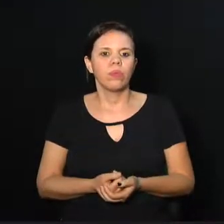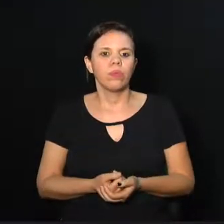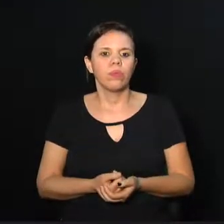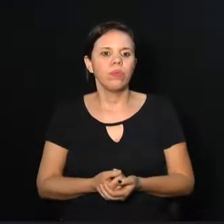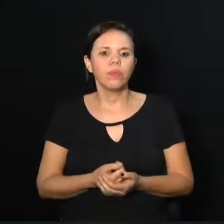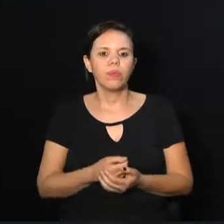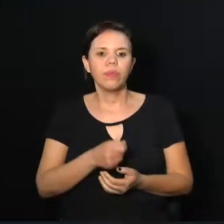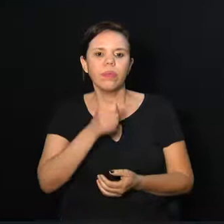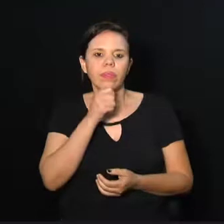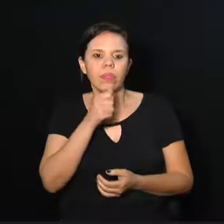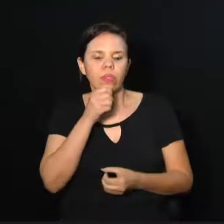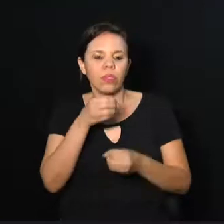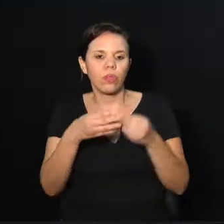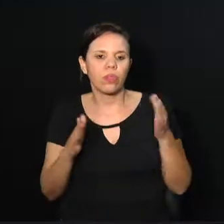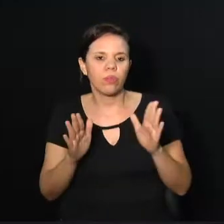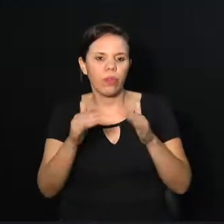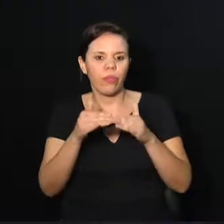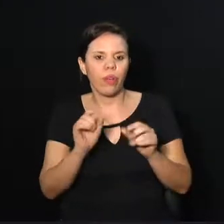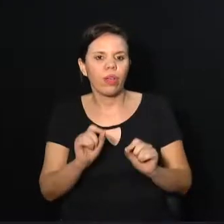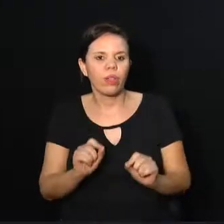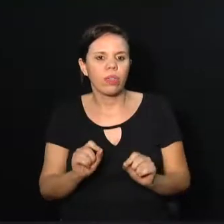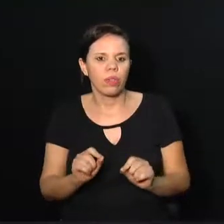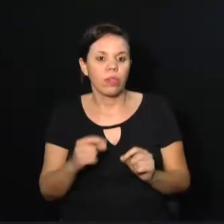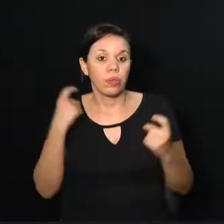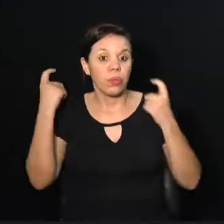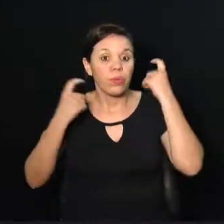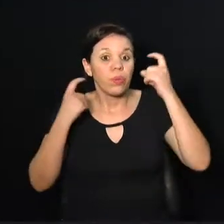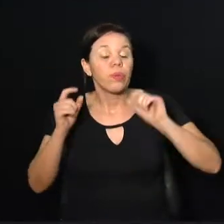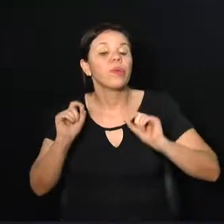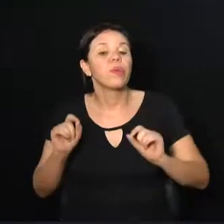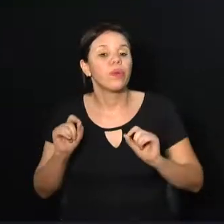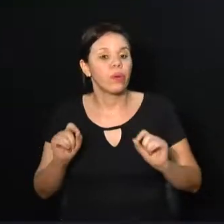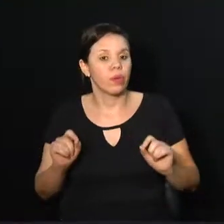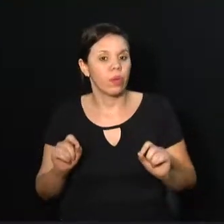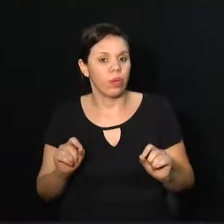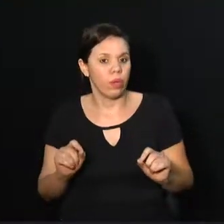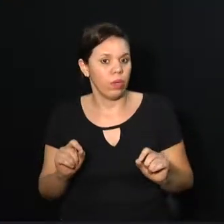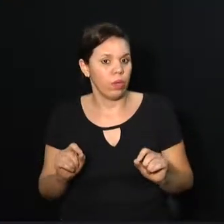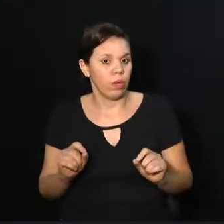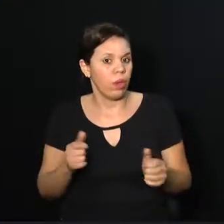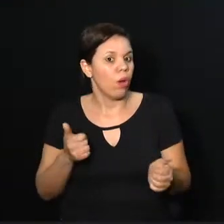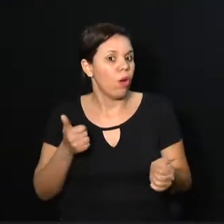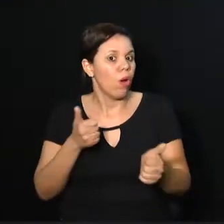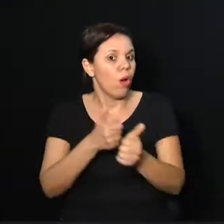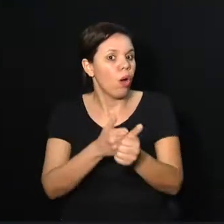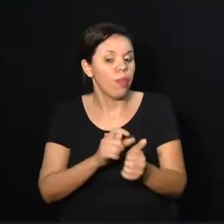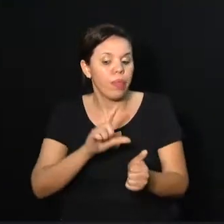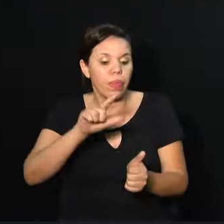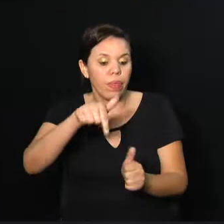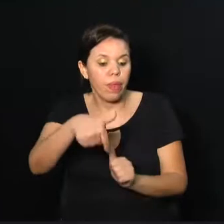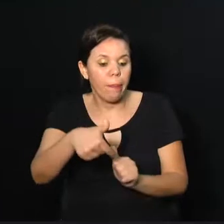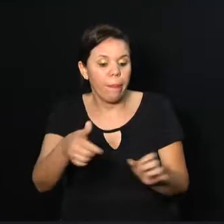material para ficar chocado, mas eu fiquei preocupado com o não acompanhamento após alta.